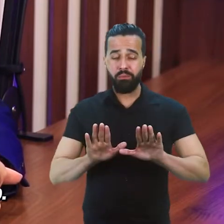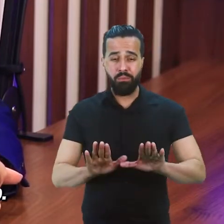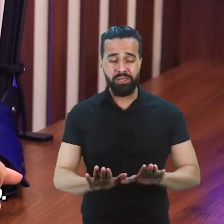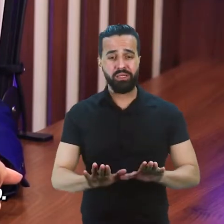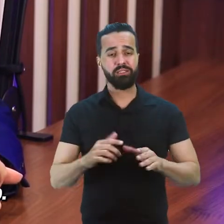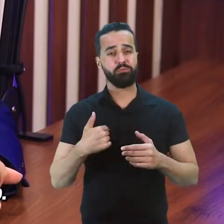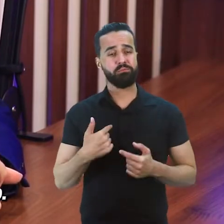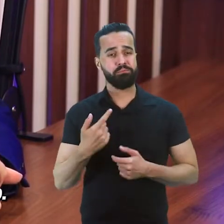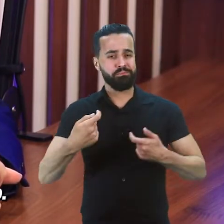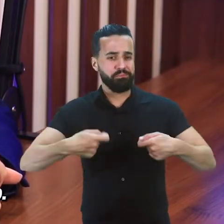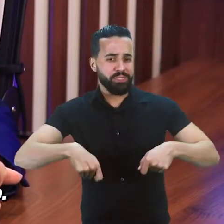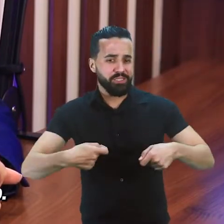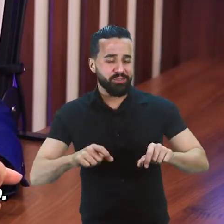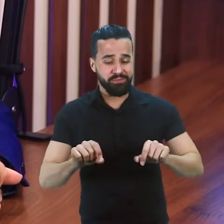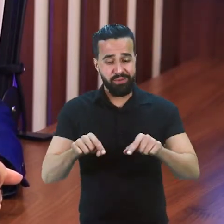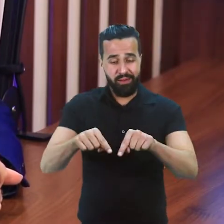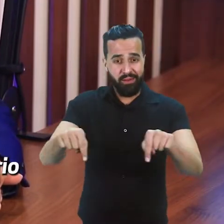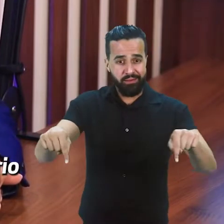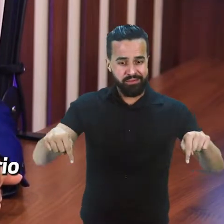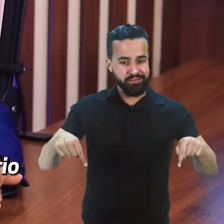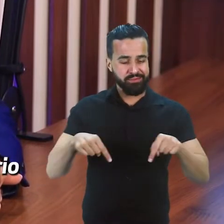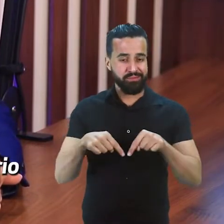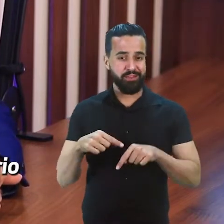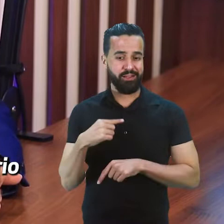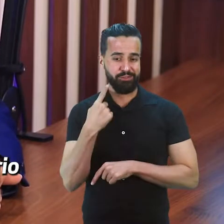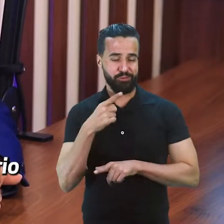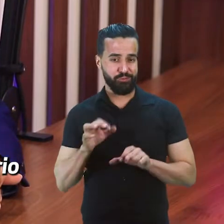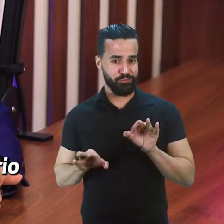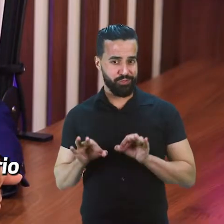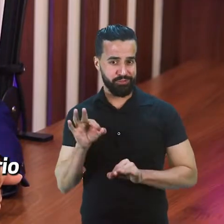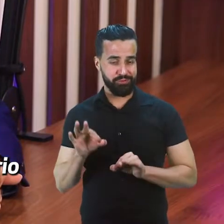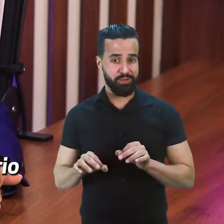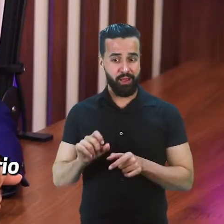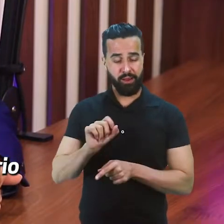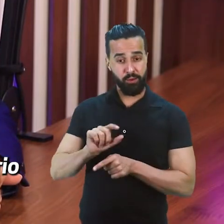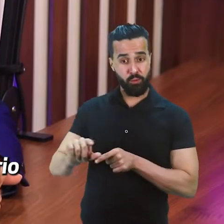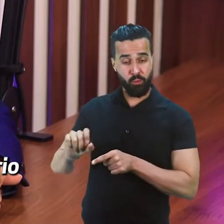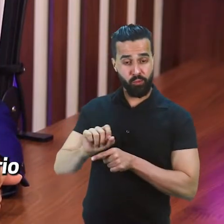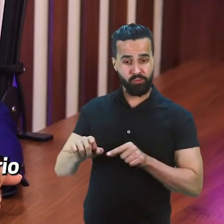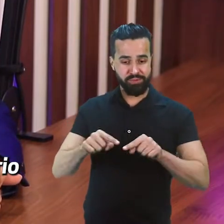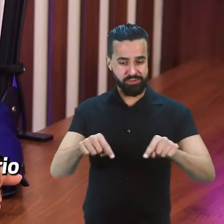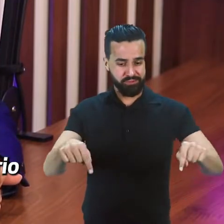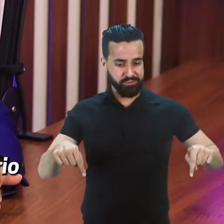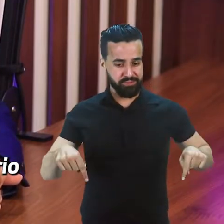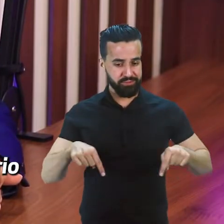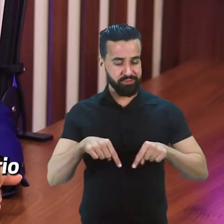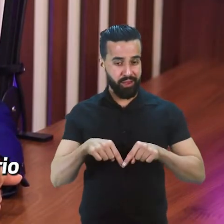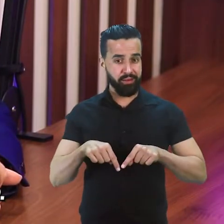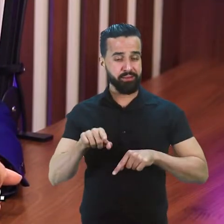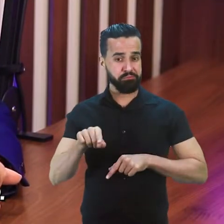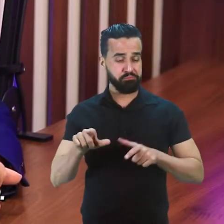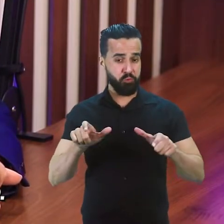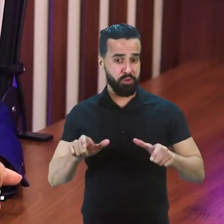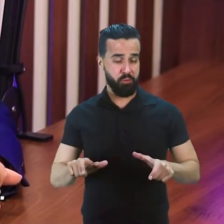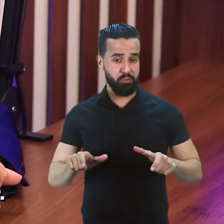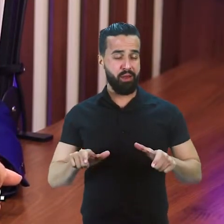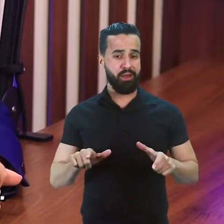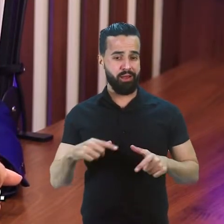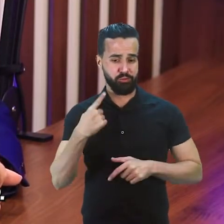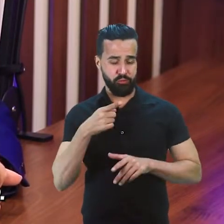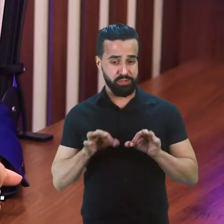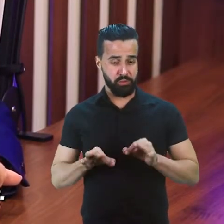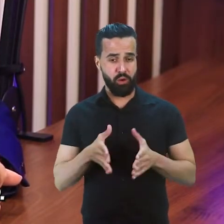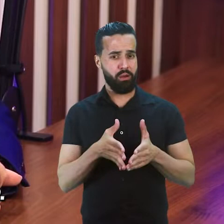espaço físico fora do sindicato. E eu aluguei uma sala dentro de um escritório grande, né, de um amigo advogado que já tinha